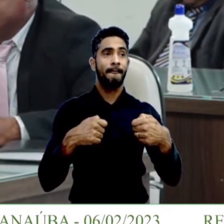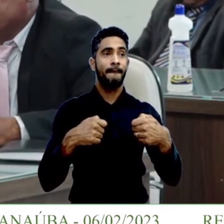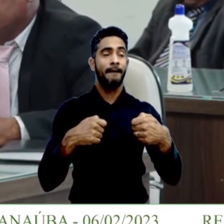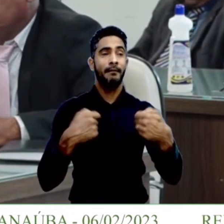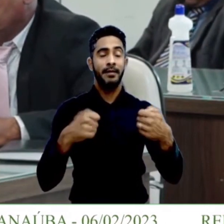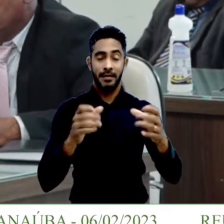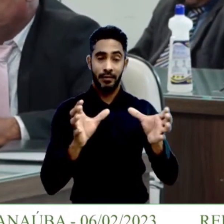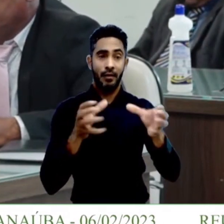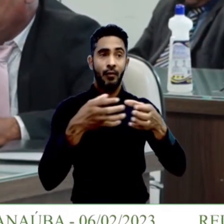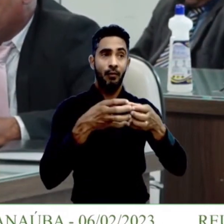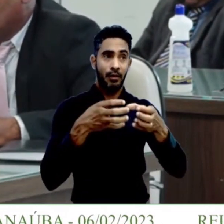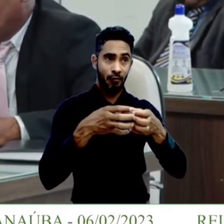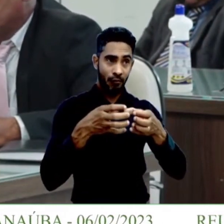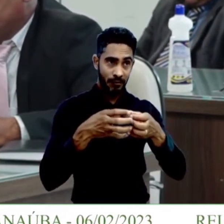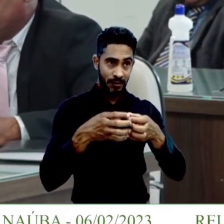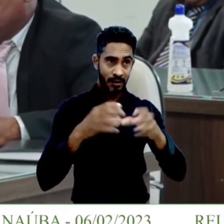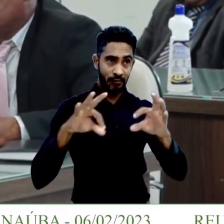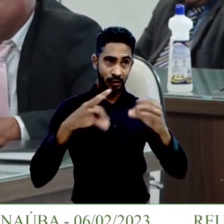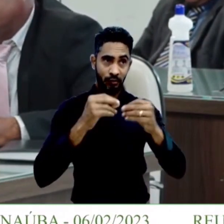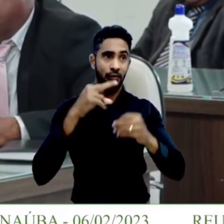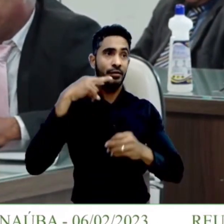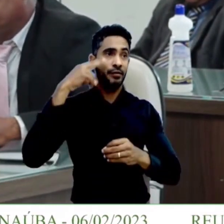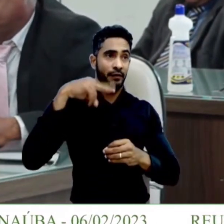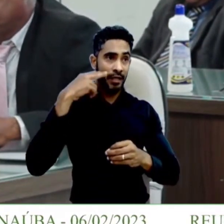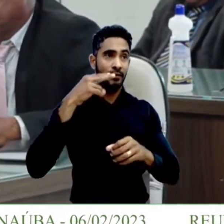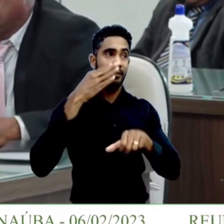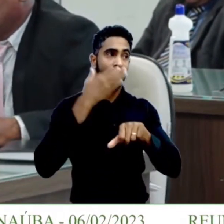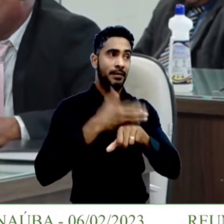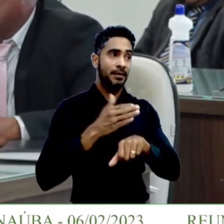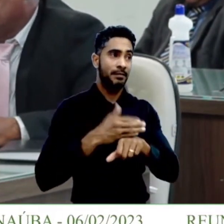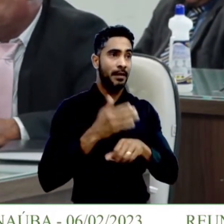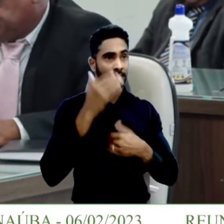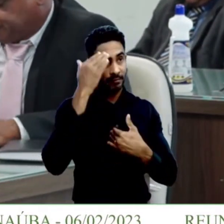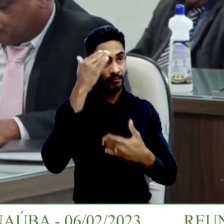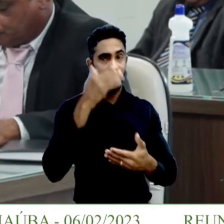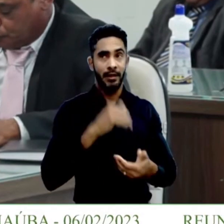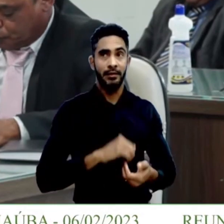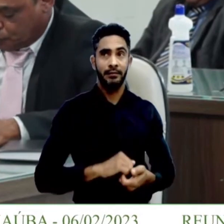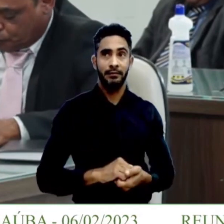uma comissão e todos os vereadores participar. Obrigado.